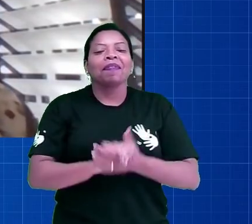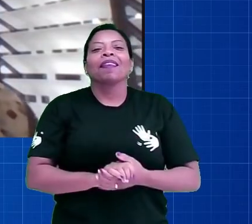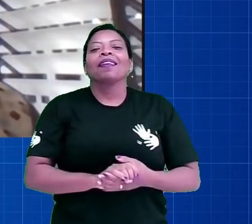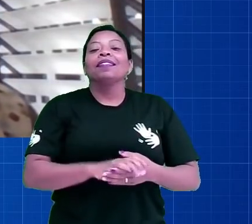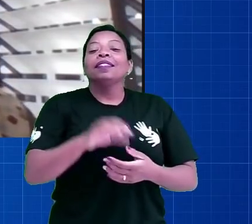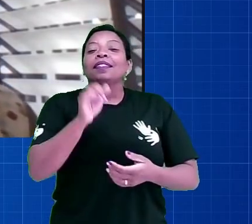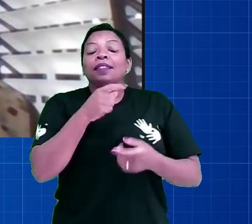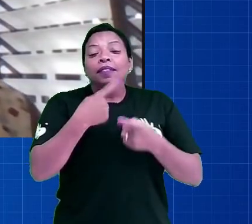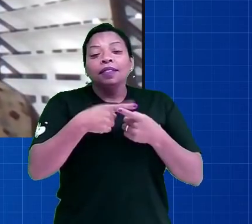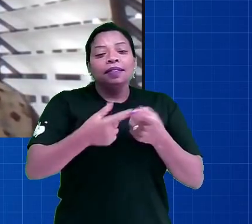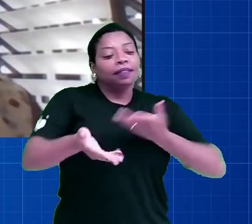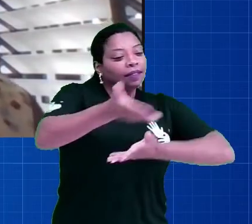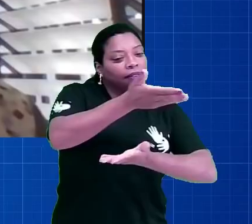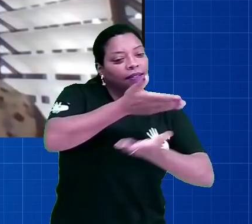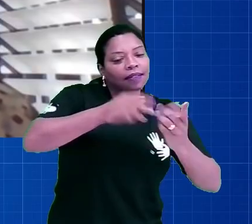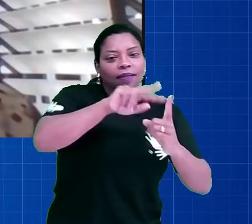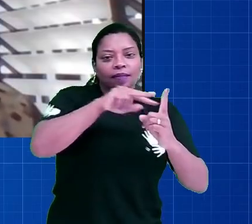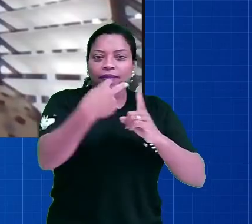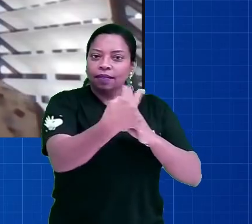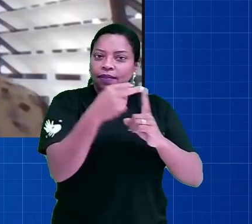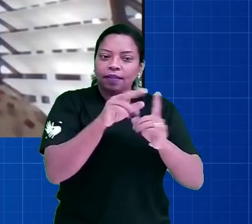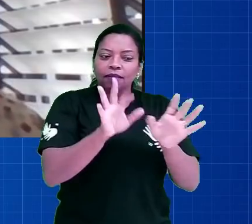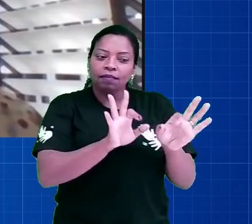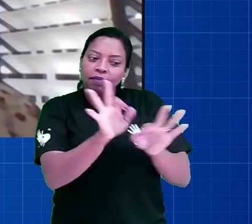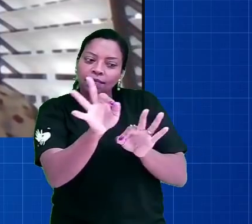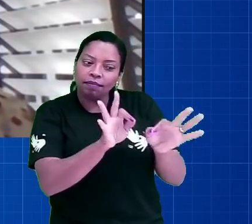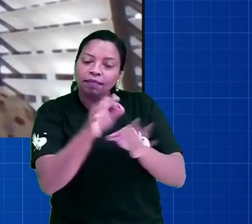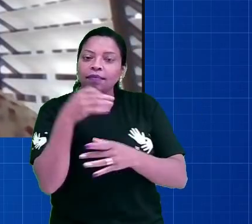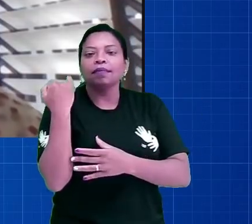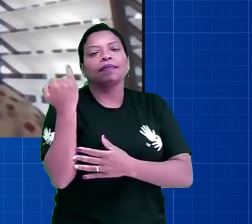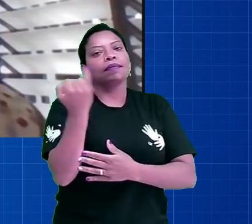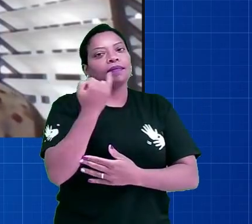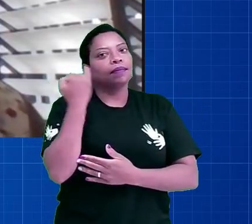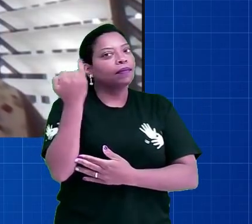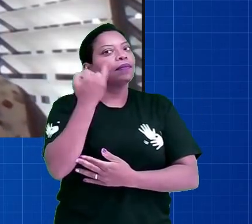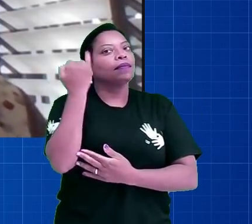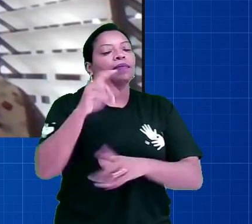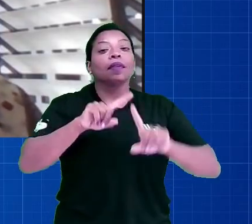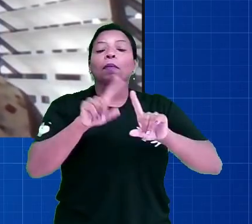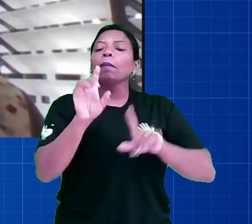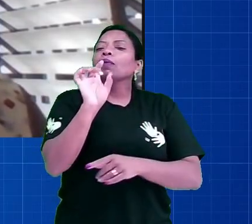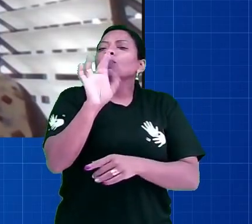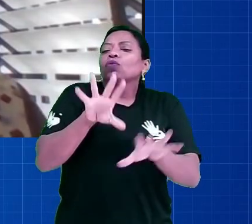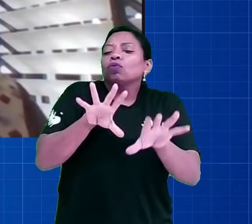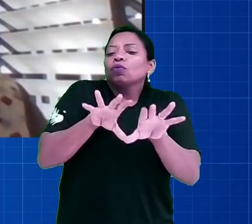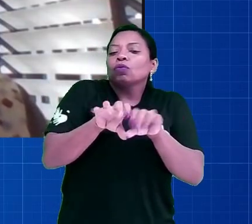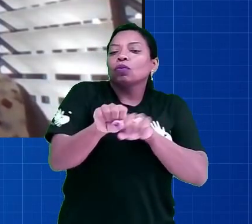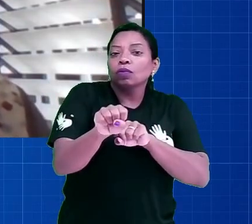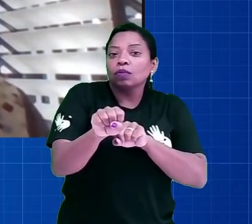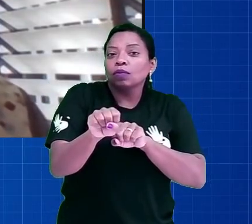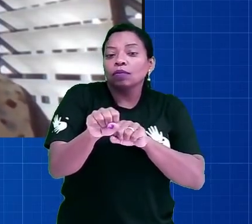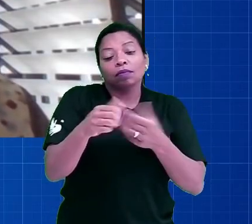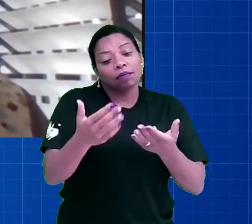vão se estabelecendo de planejar é importante. Para isso, além da formação, claro que